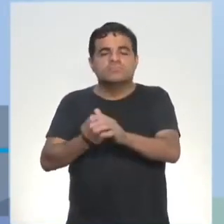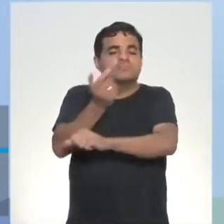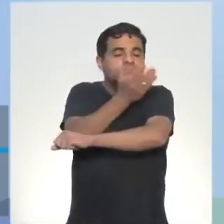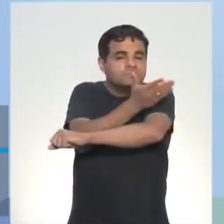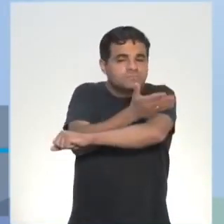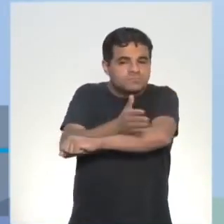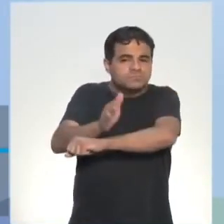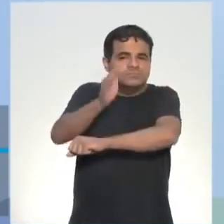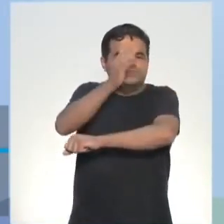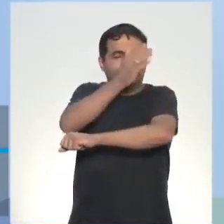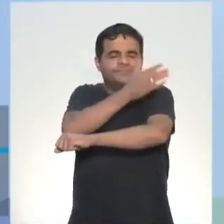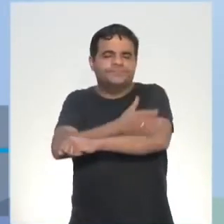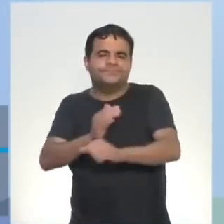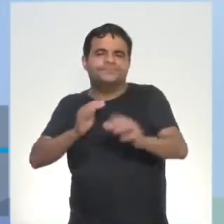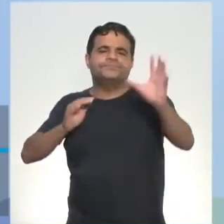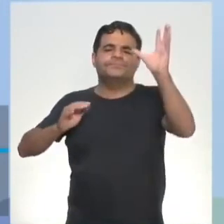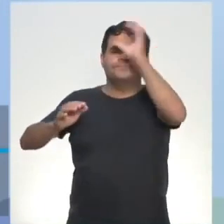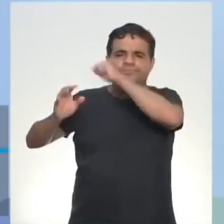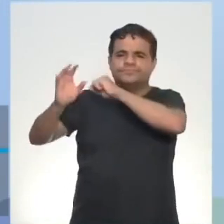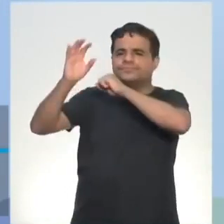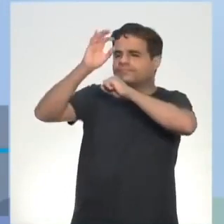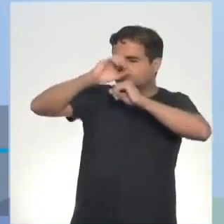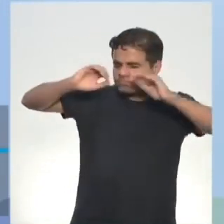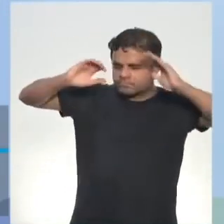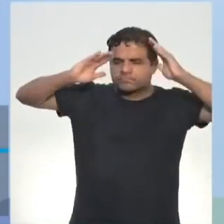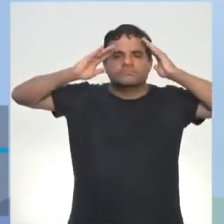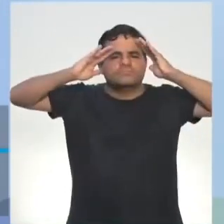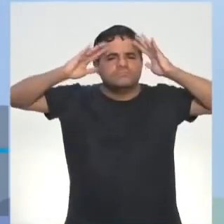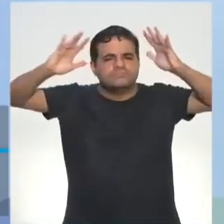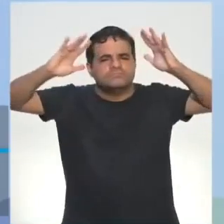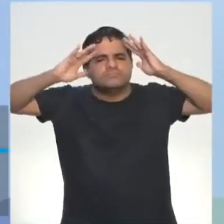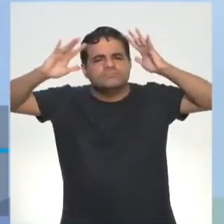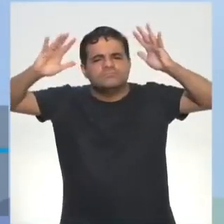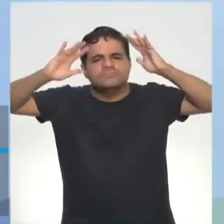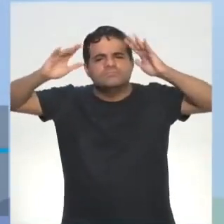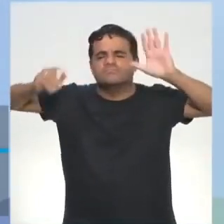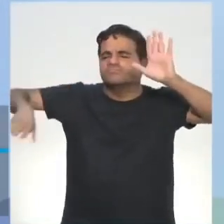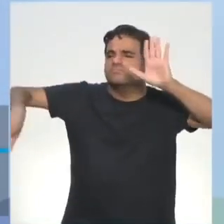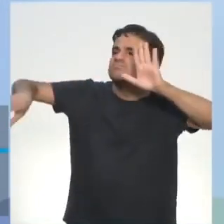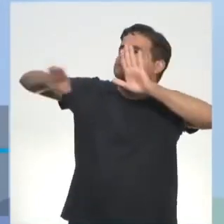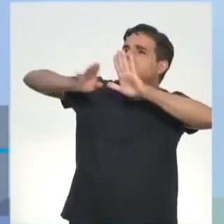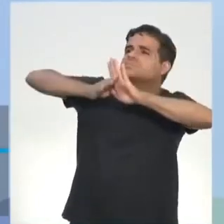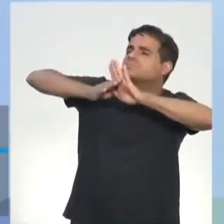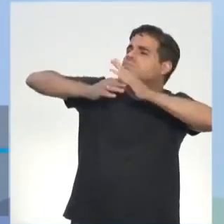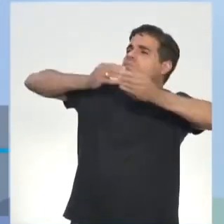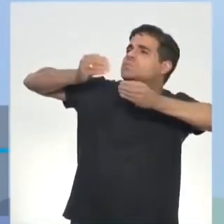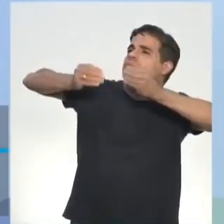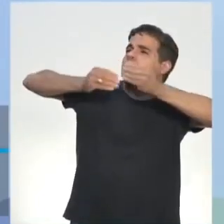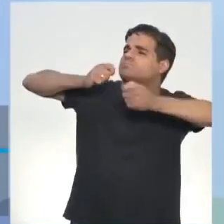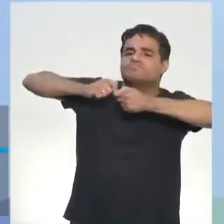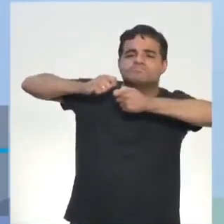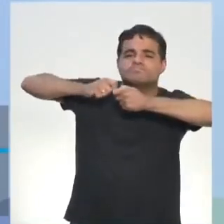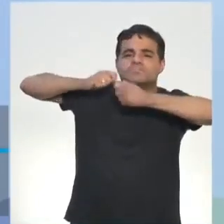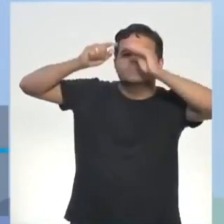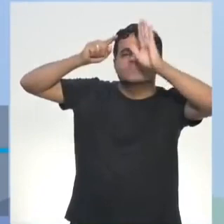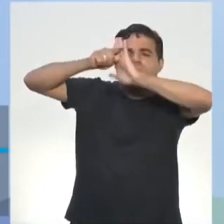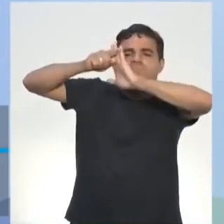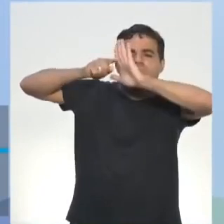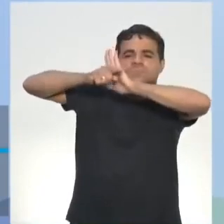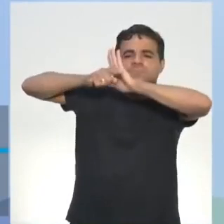né? Vamos mostrar aí como que a gente chega nessas questões de probabilidade, como que a gente faz também essas